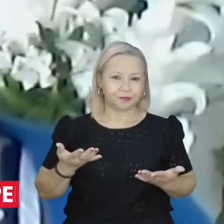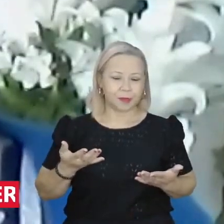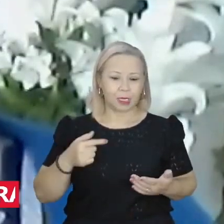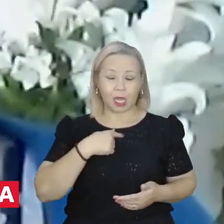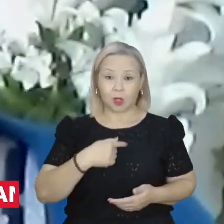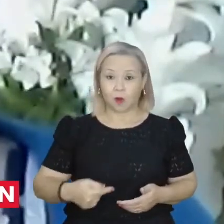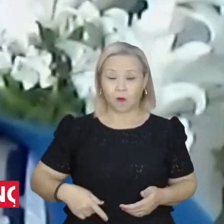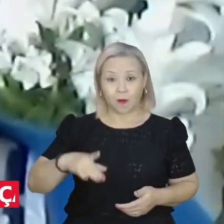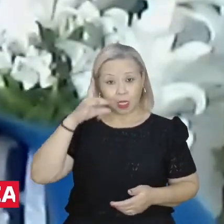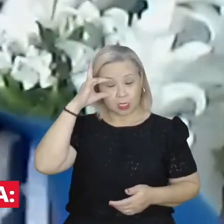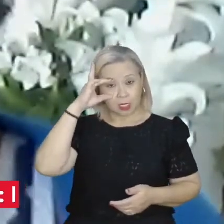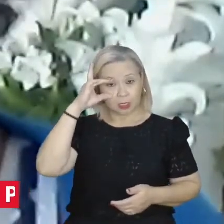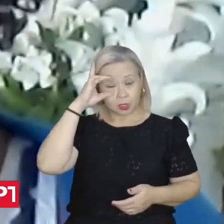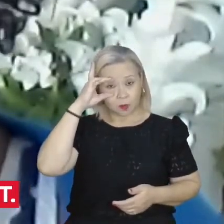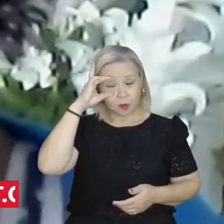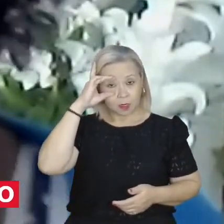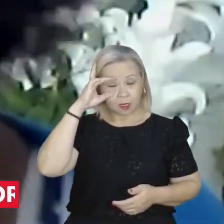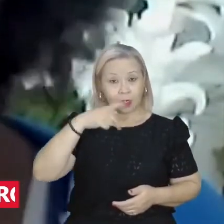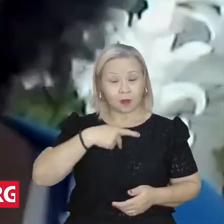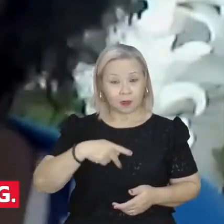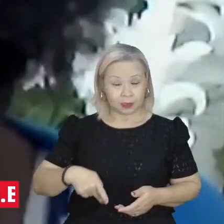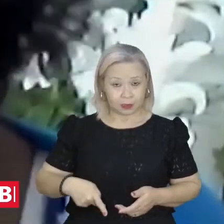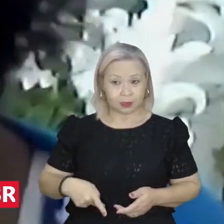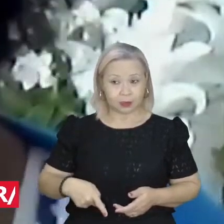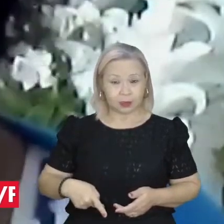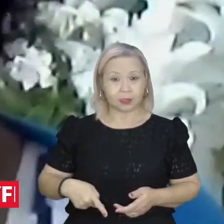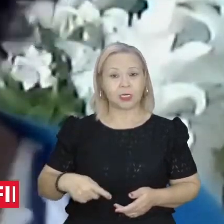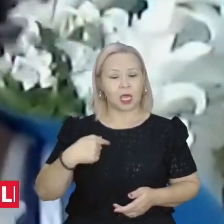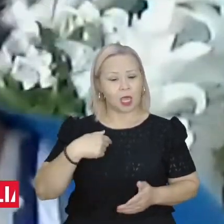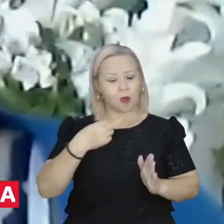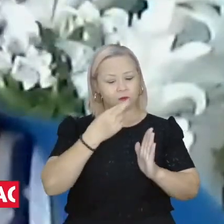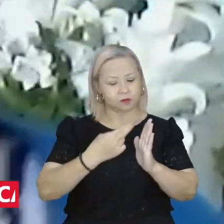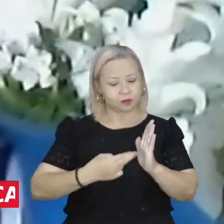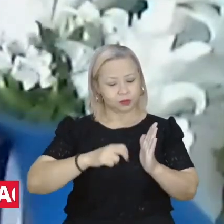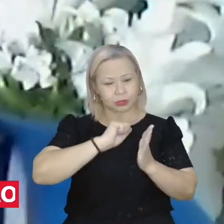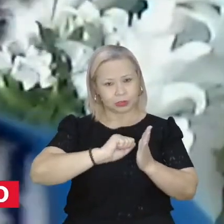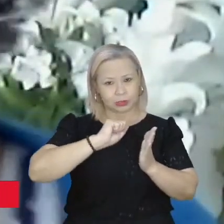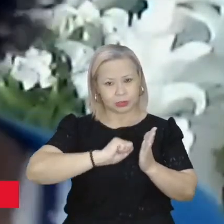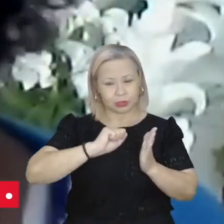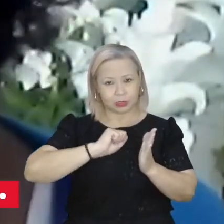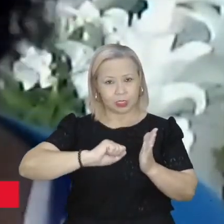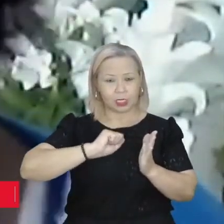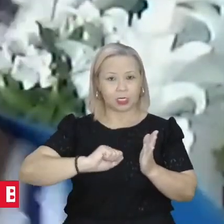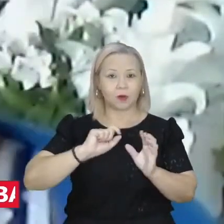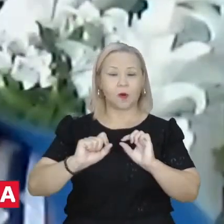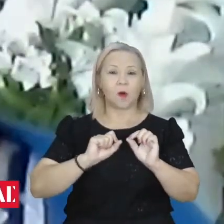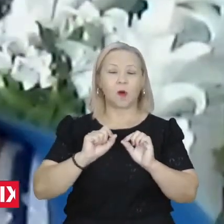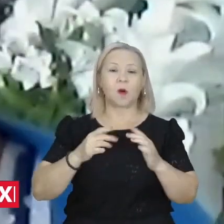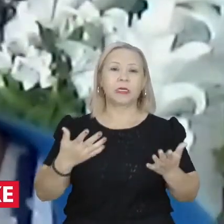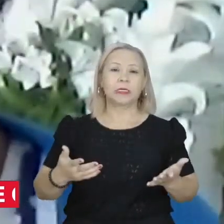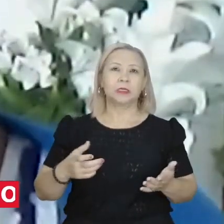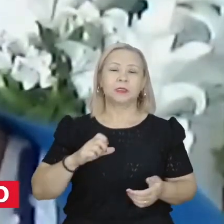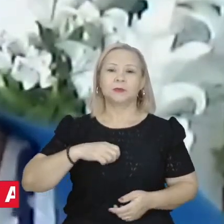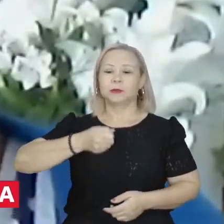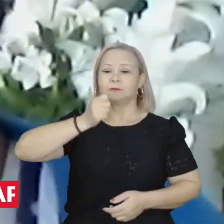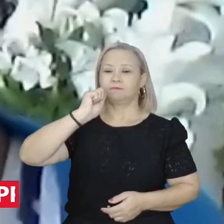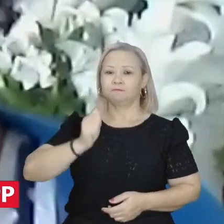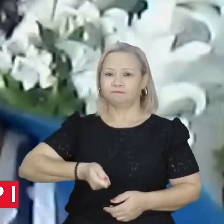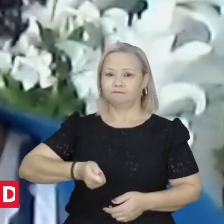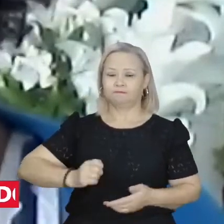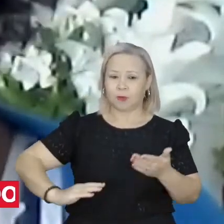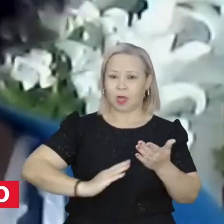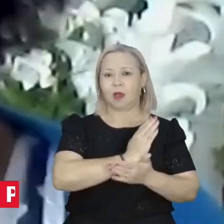anos, primeiro, colocamos na Constituição esses direitos que elas tinham, né? Direito de